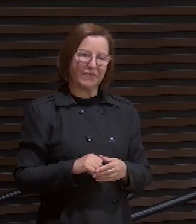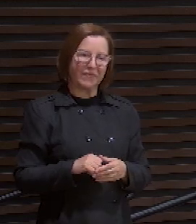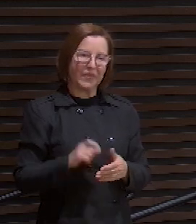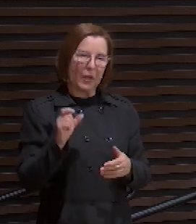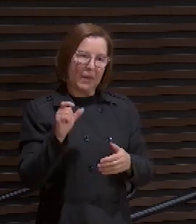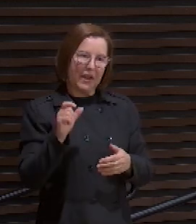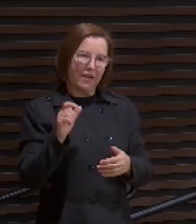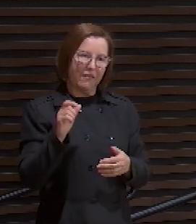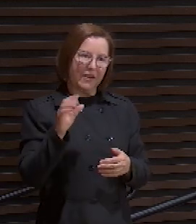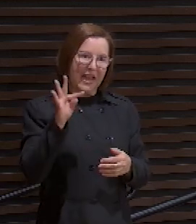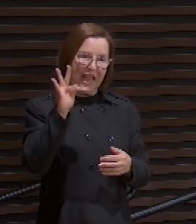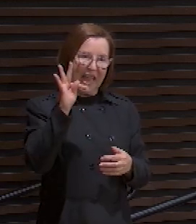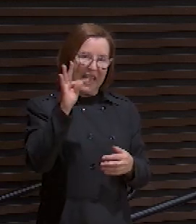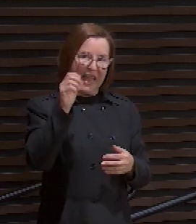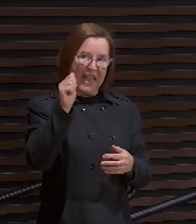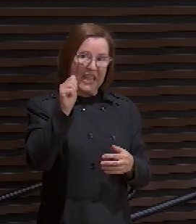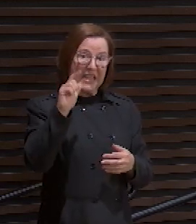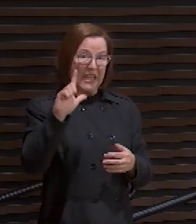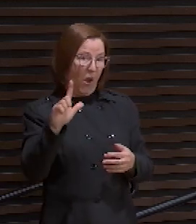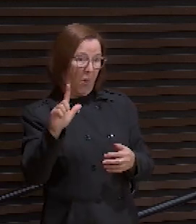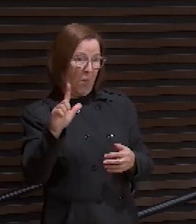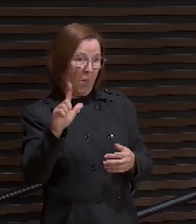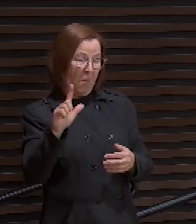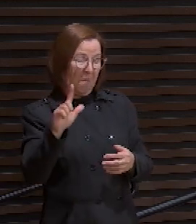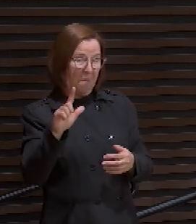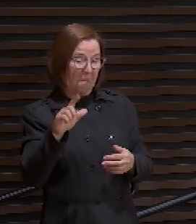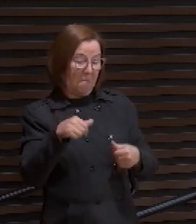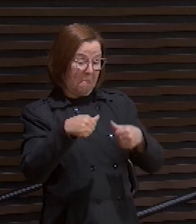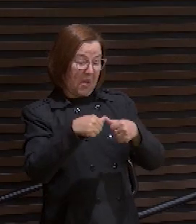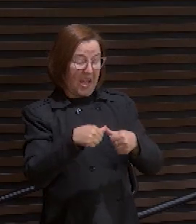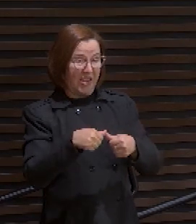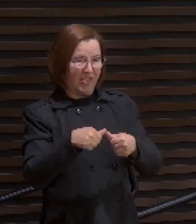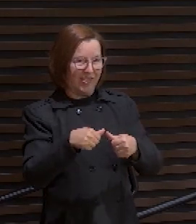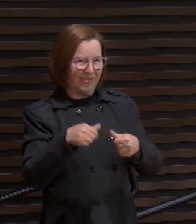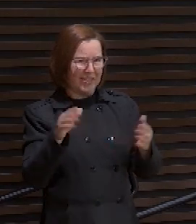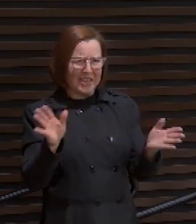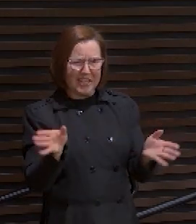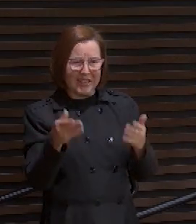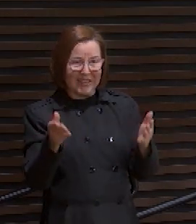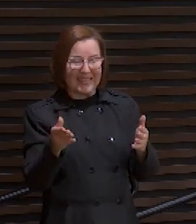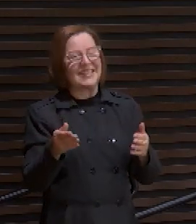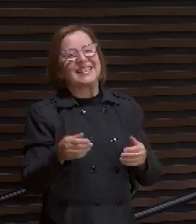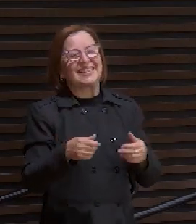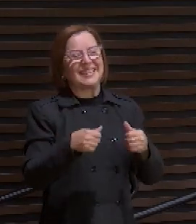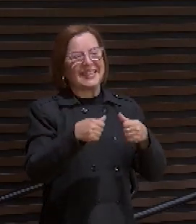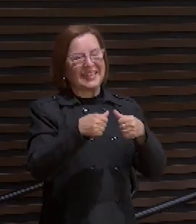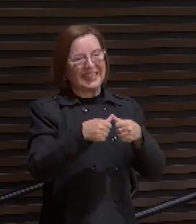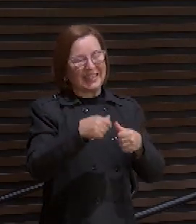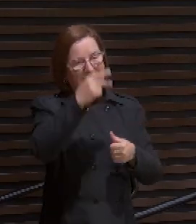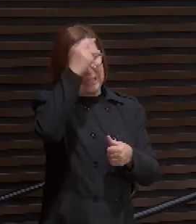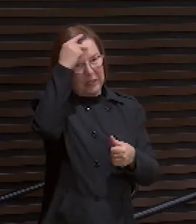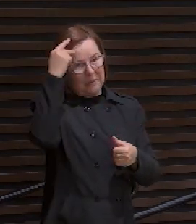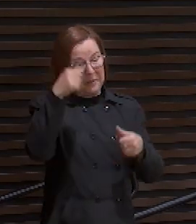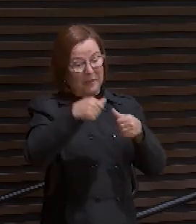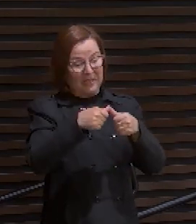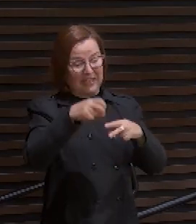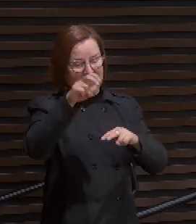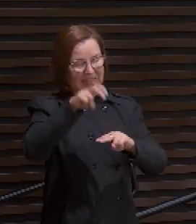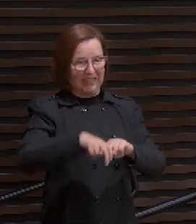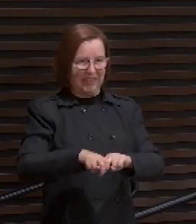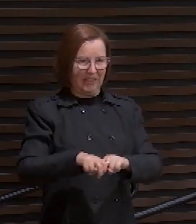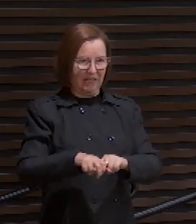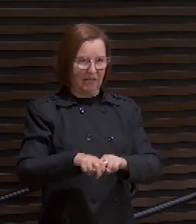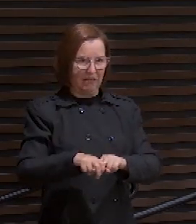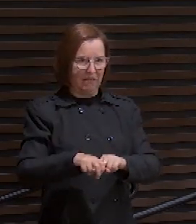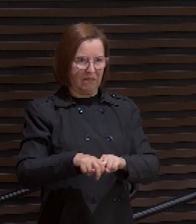ela dá uma ênfase neste sumo sacerdote. Ele está assentado. E o